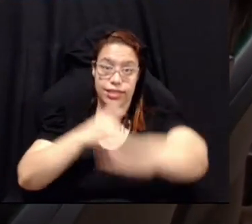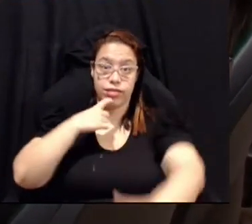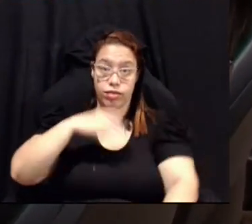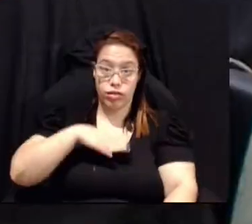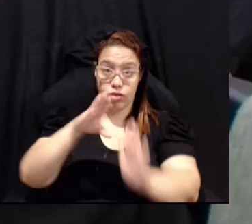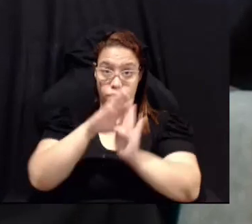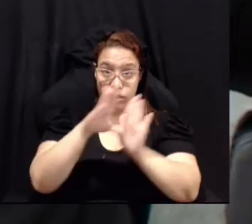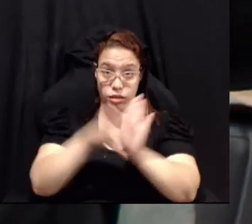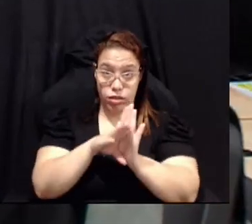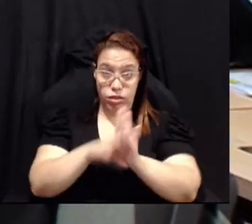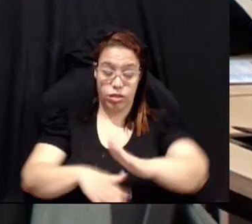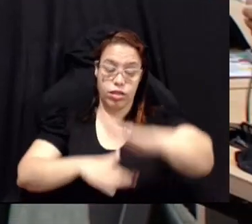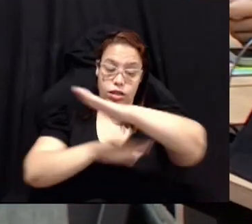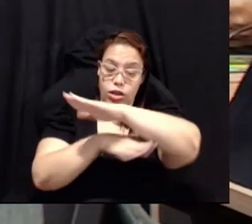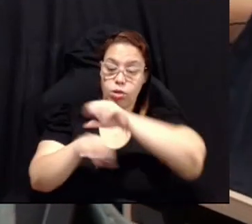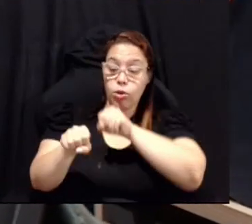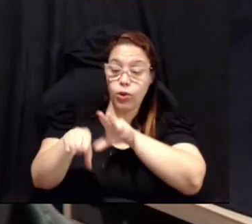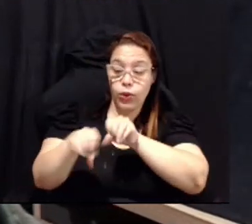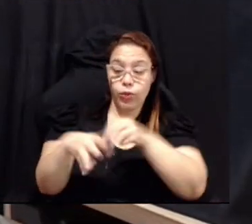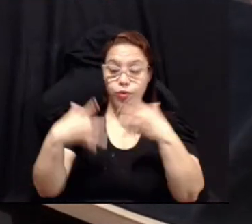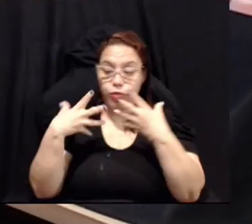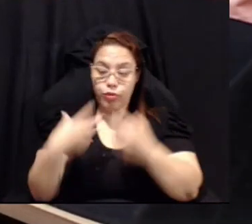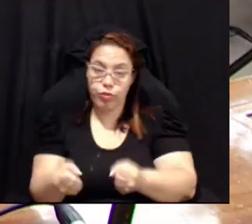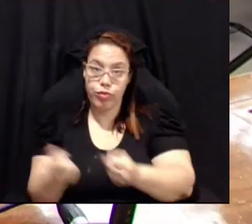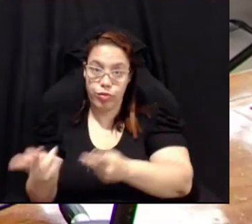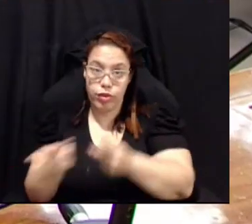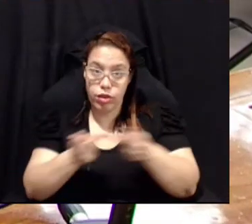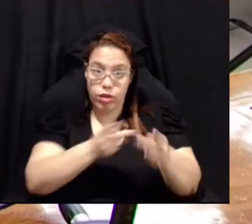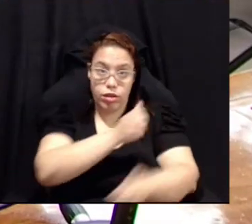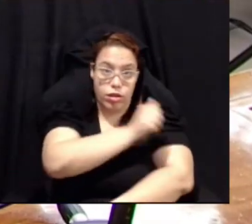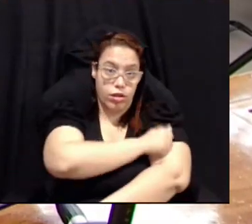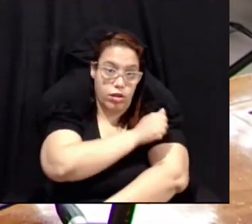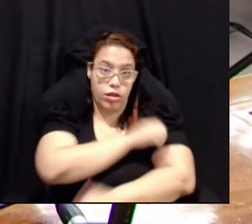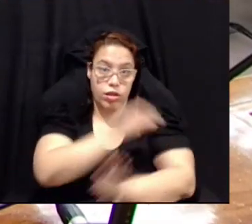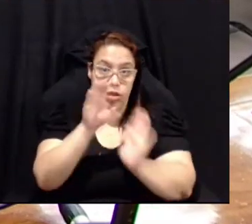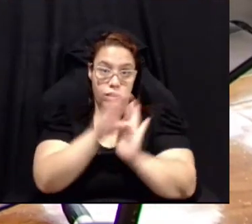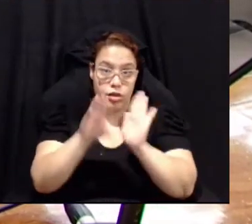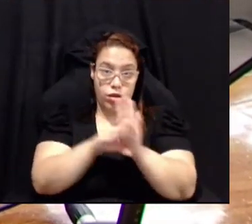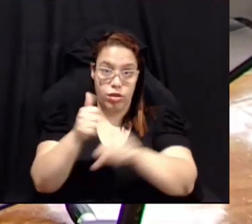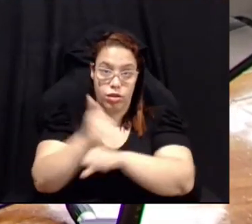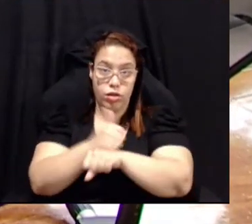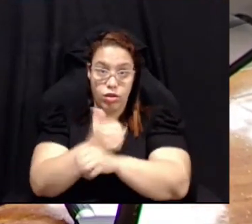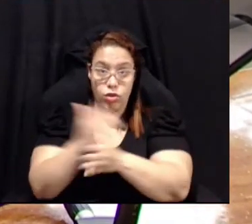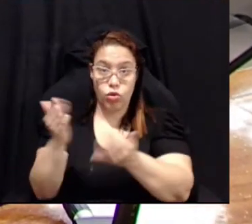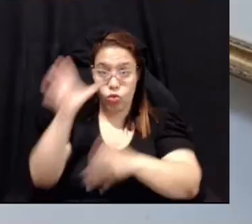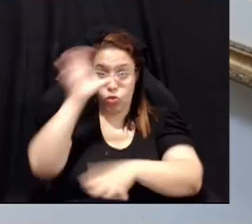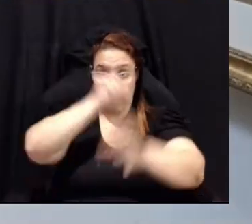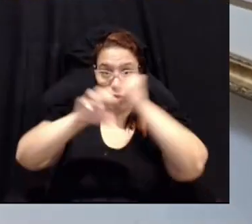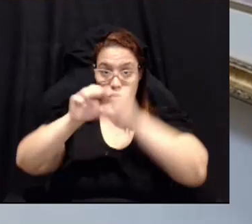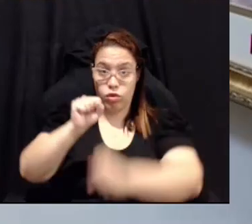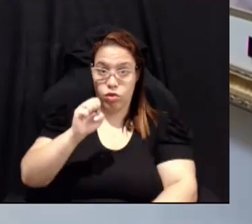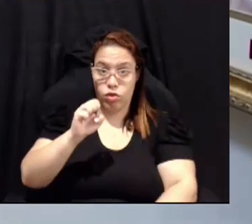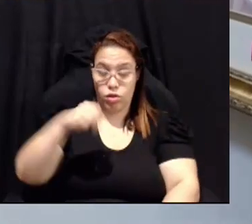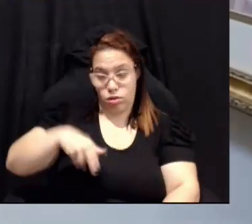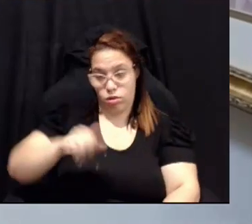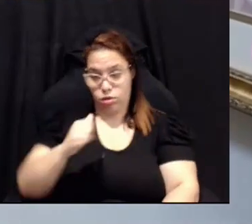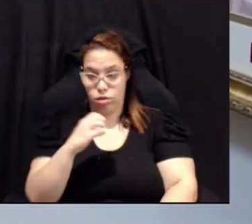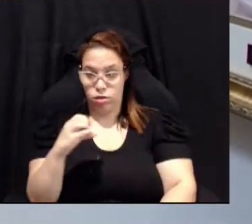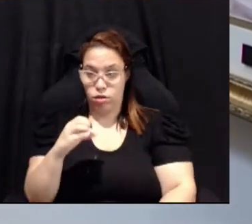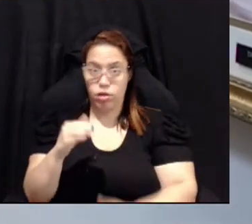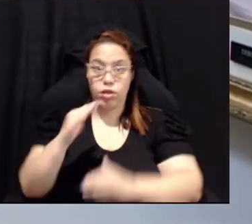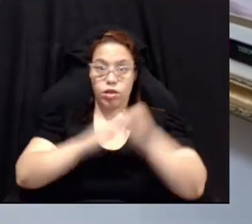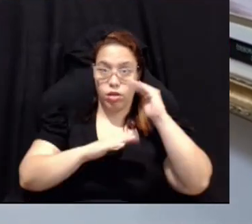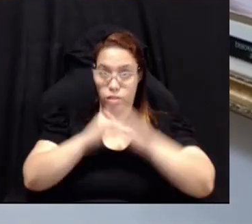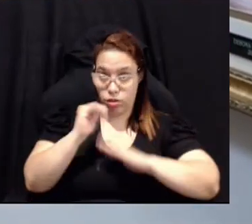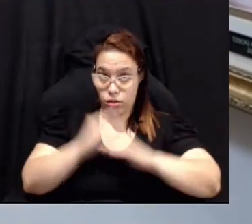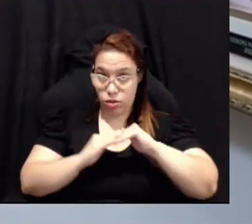Câmara Educa, recebeu a visita dos alunos do programa profissional Jovem Aprendiz do Senac. As atividades pela